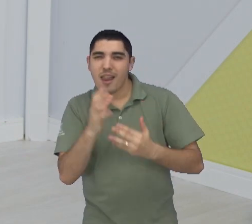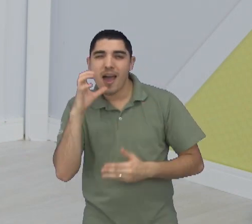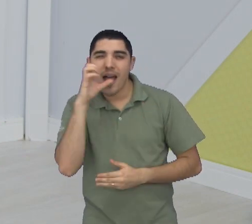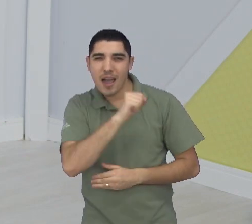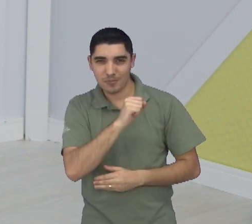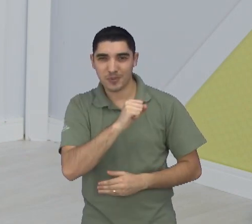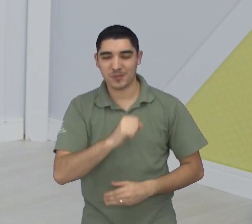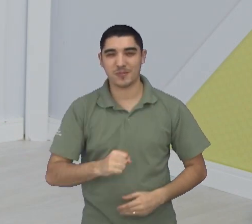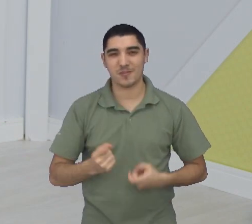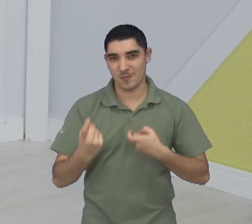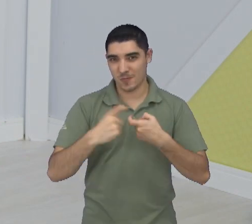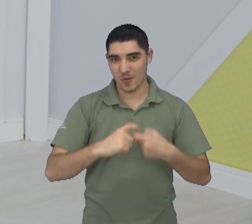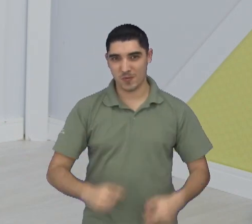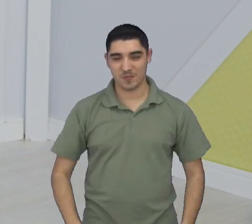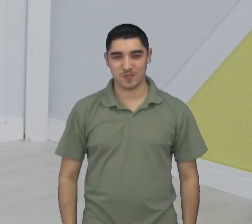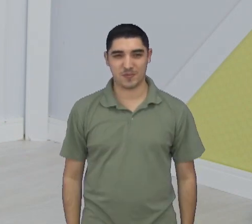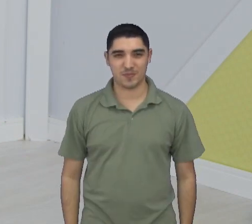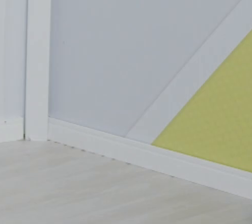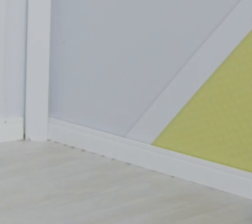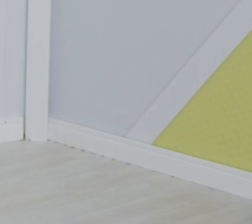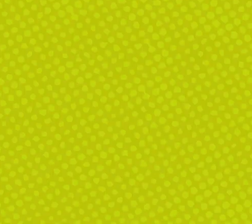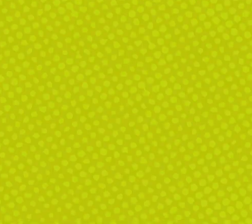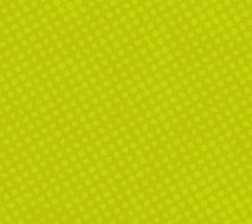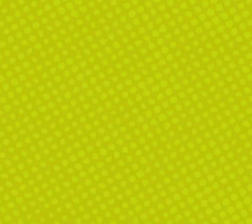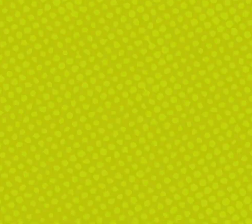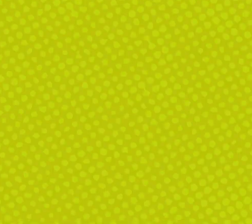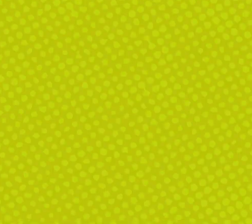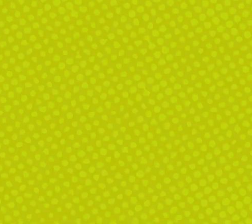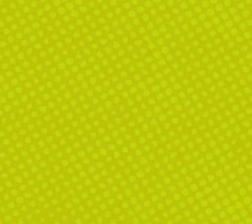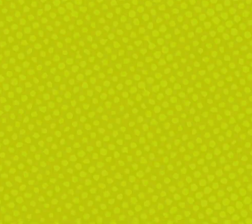de 1 minuto. Daqui a pouco a gente volta.